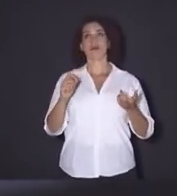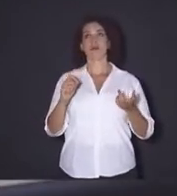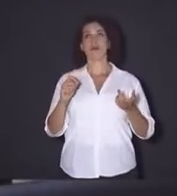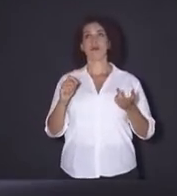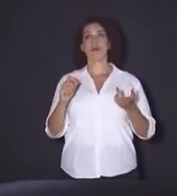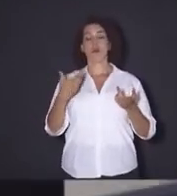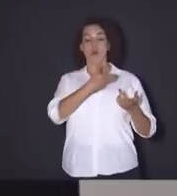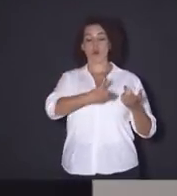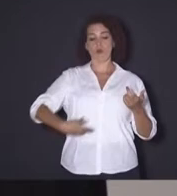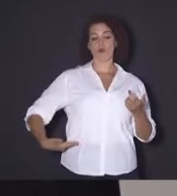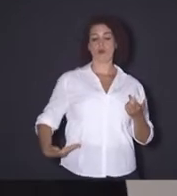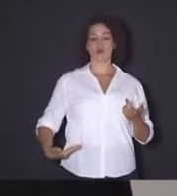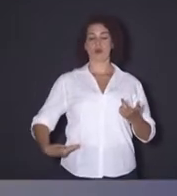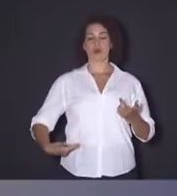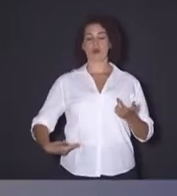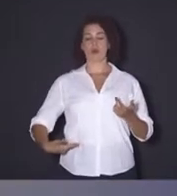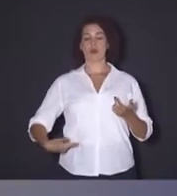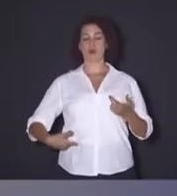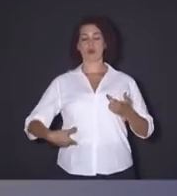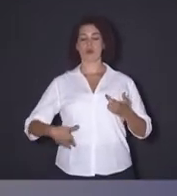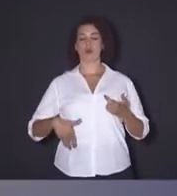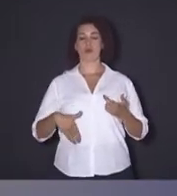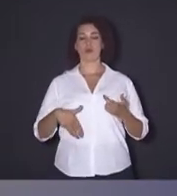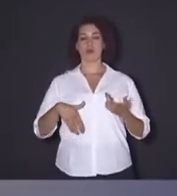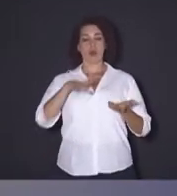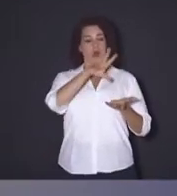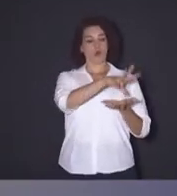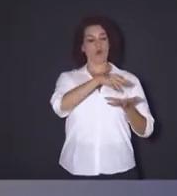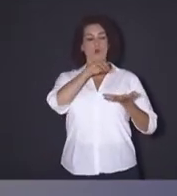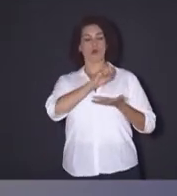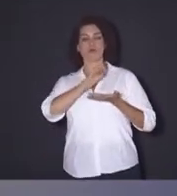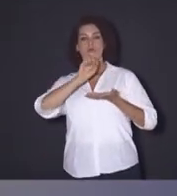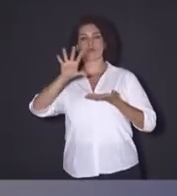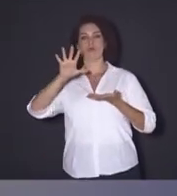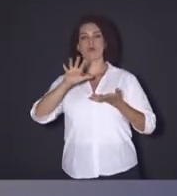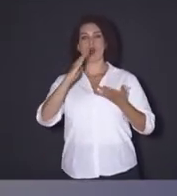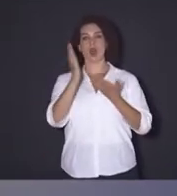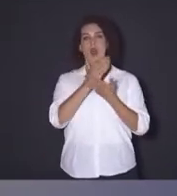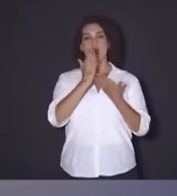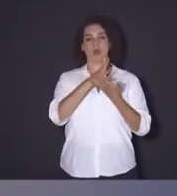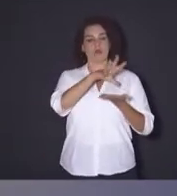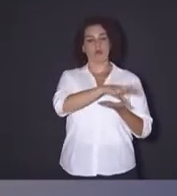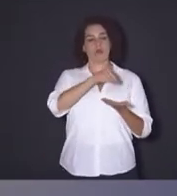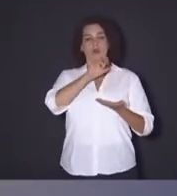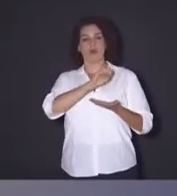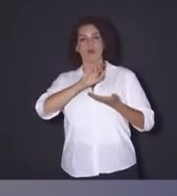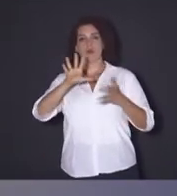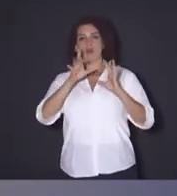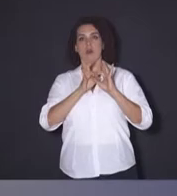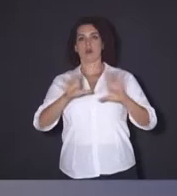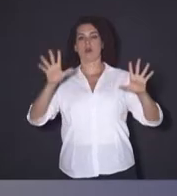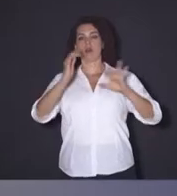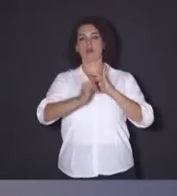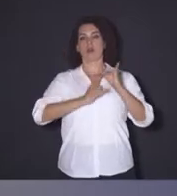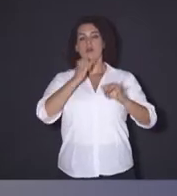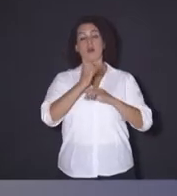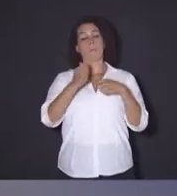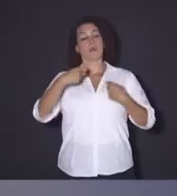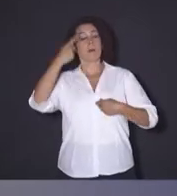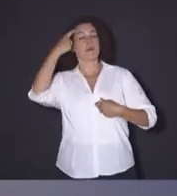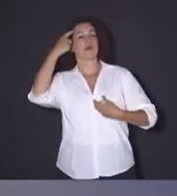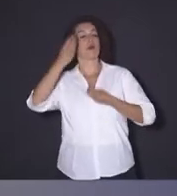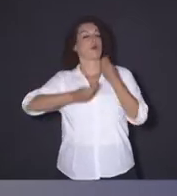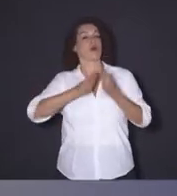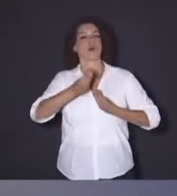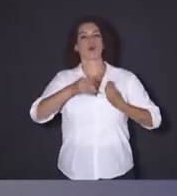acervos. Uma vez que nós disponibilizamos muitas informações e não temos o cuidado de pensar de que maneira isso será utilizado ou está